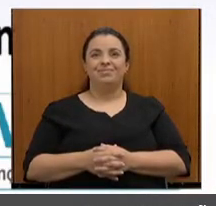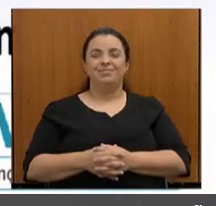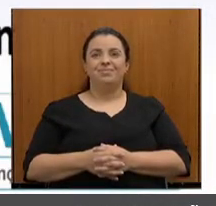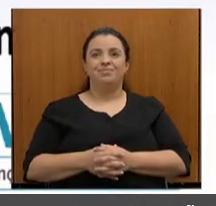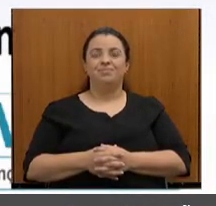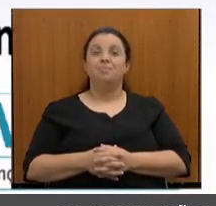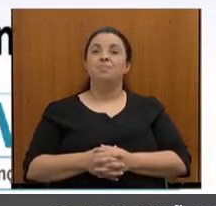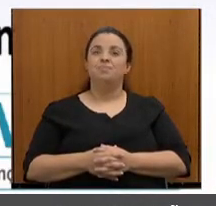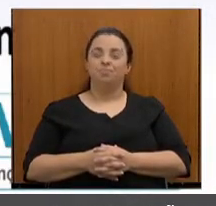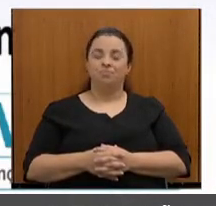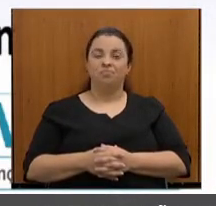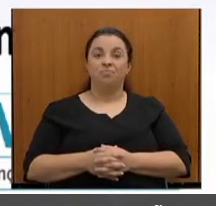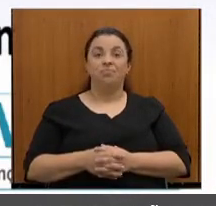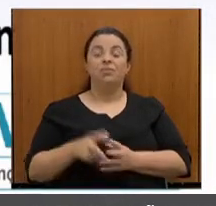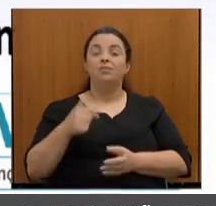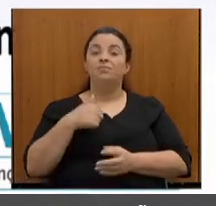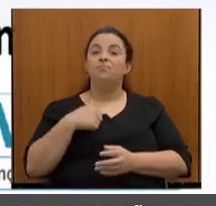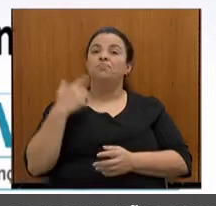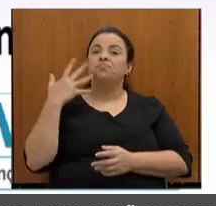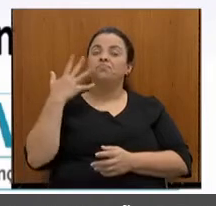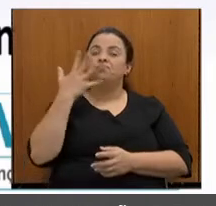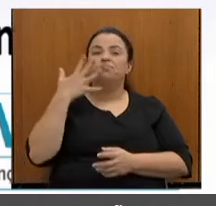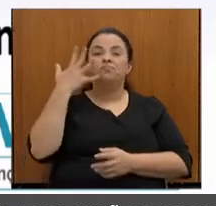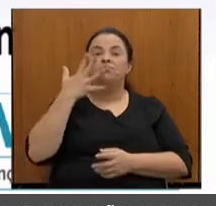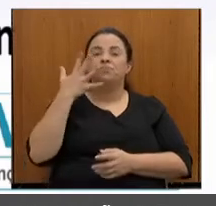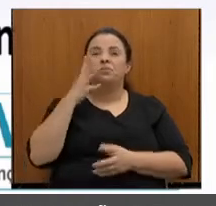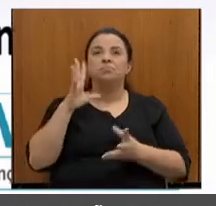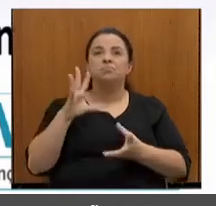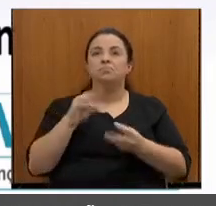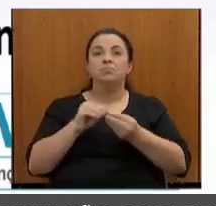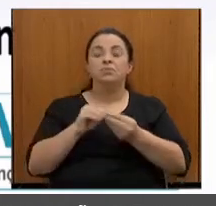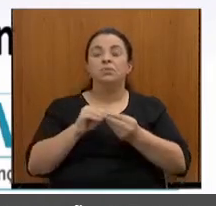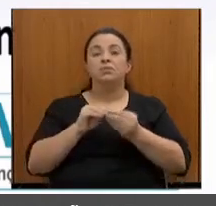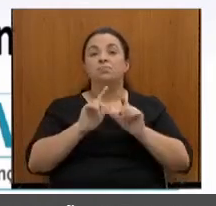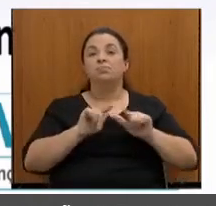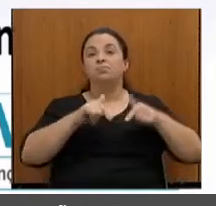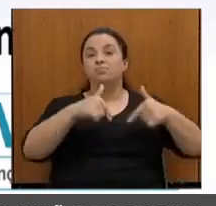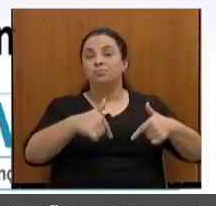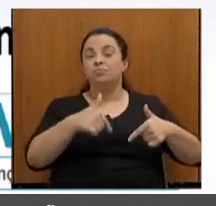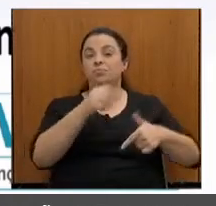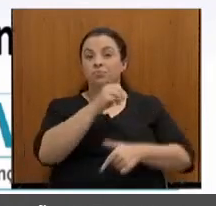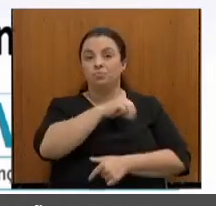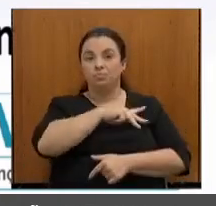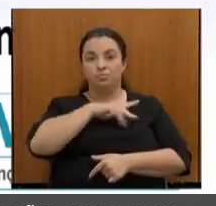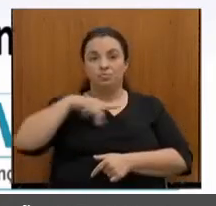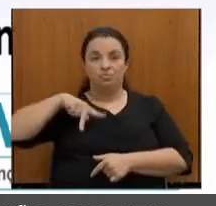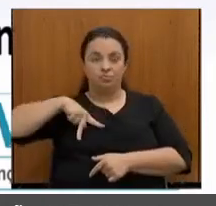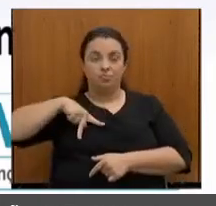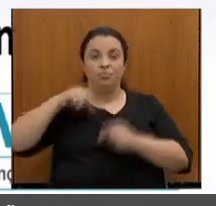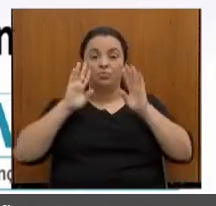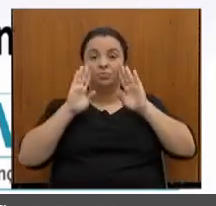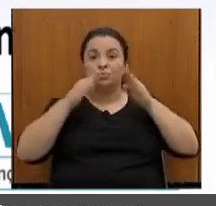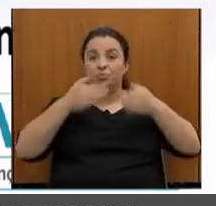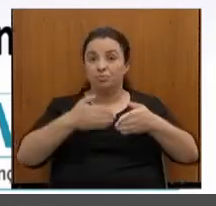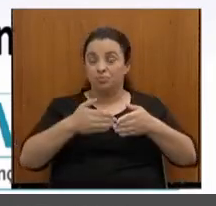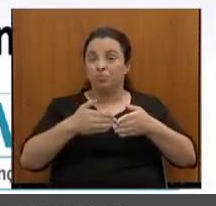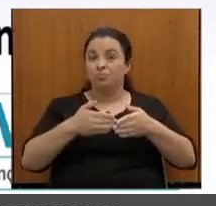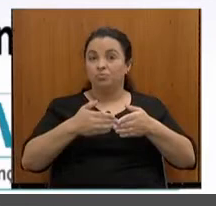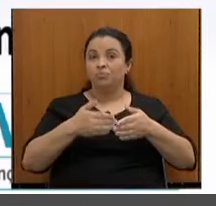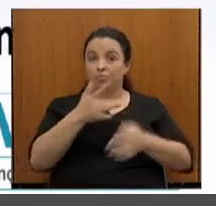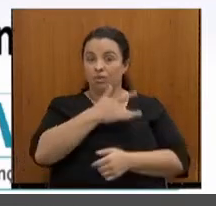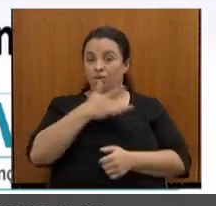Bom, eu gostaria de falar um pouco da atuação do Ministério Público na atenção primária à saúde,